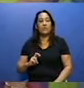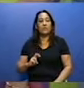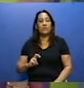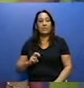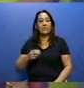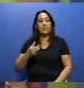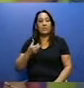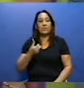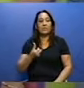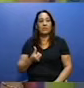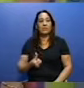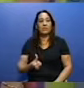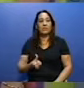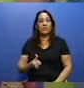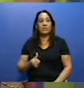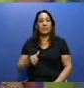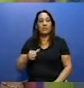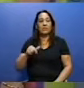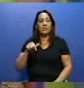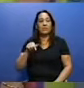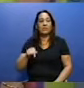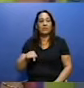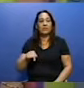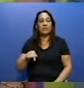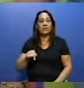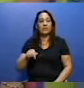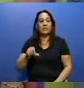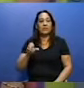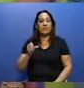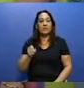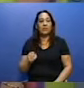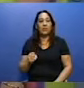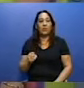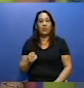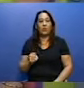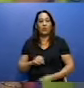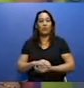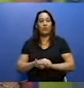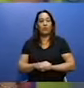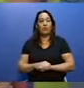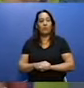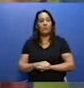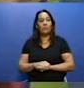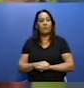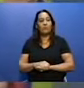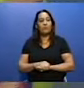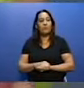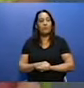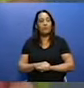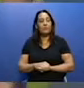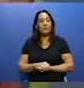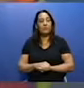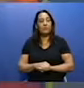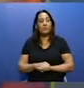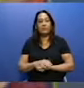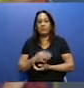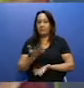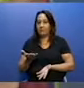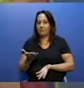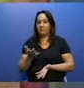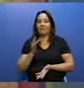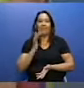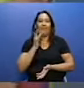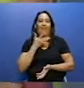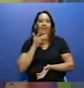fácil. 5, 6, 7, 8. Essa foi mamão